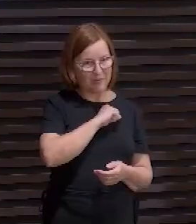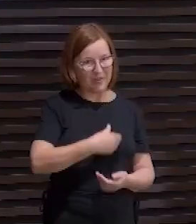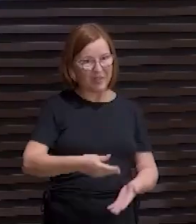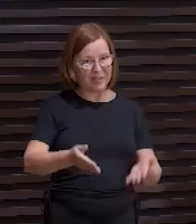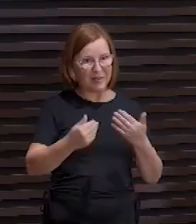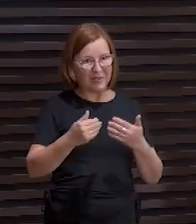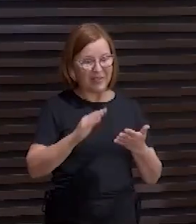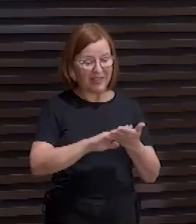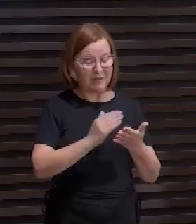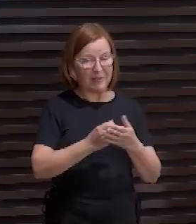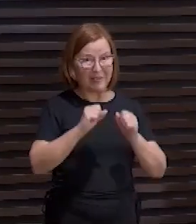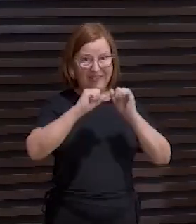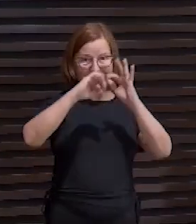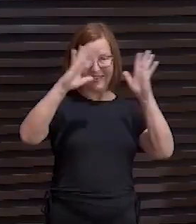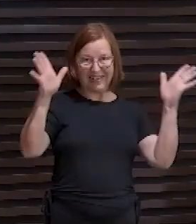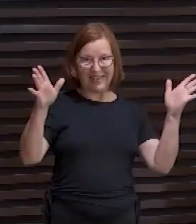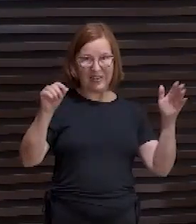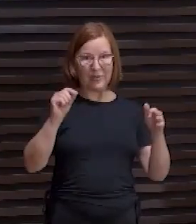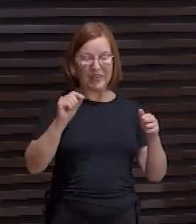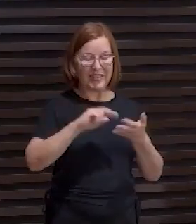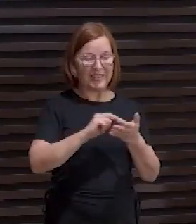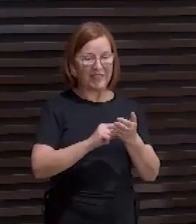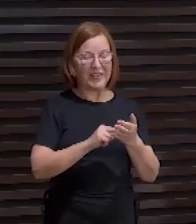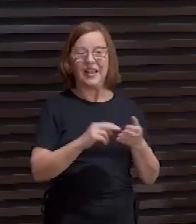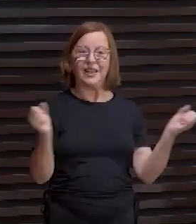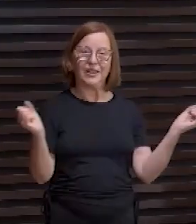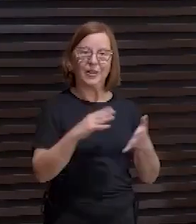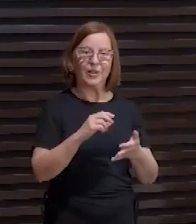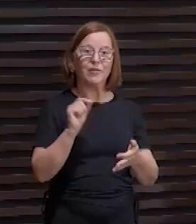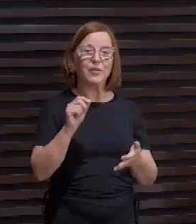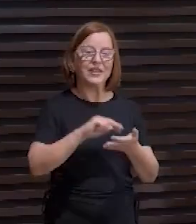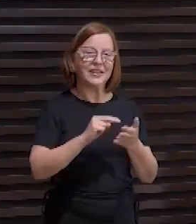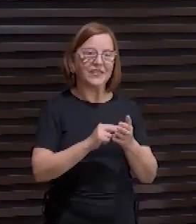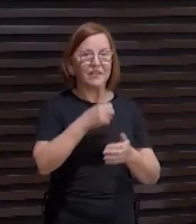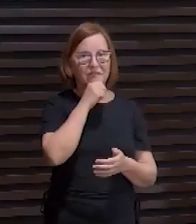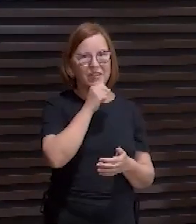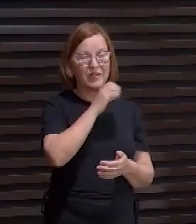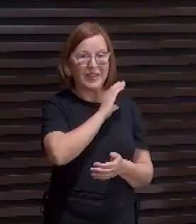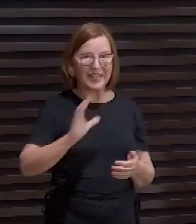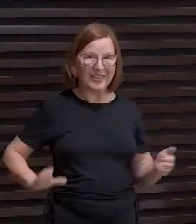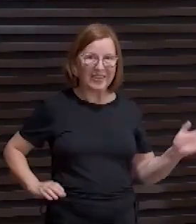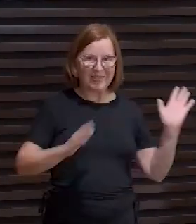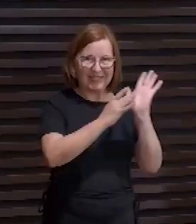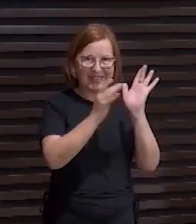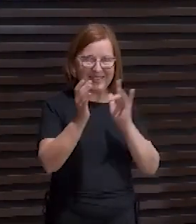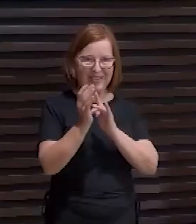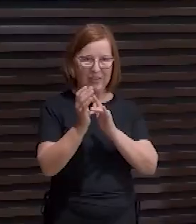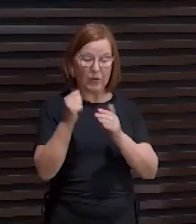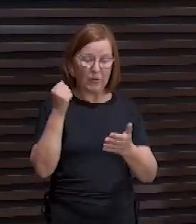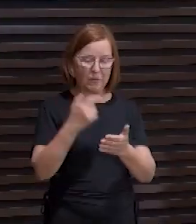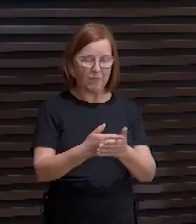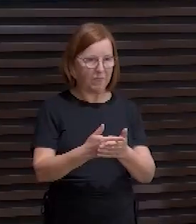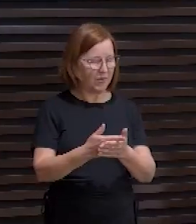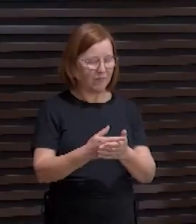clara do que é o novo e do que é o velho. Cristo Jesus, irmãos, ele cumpriu